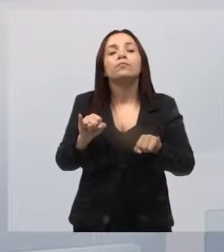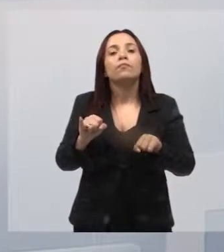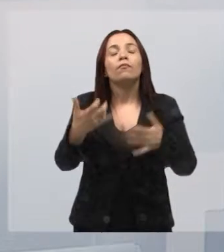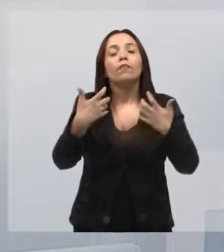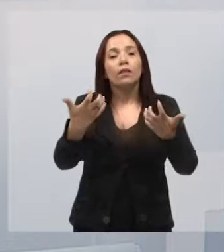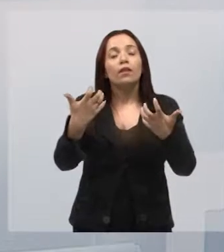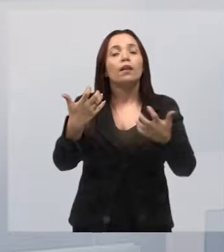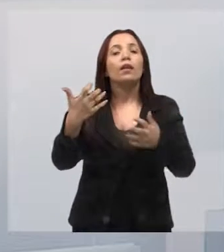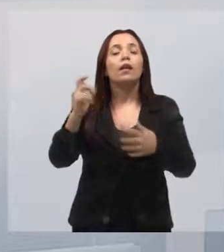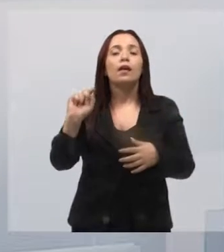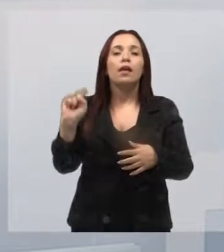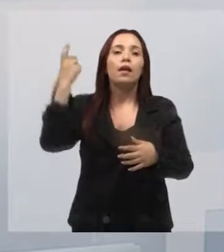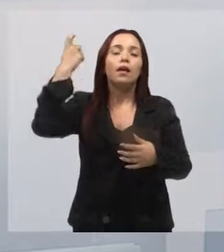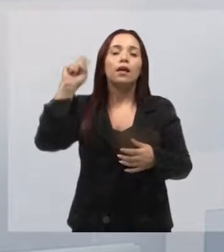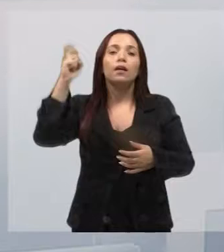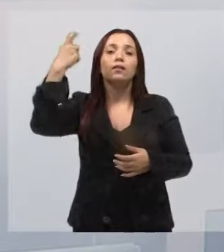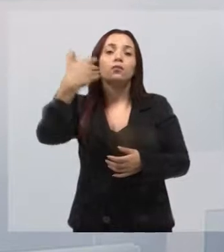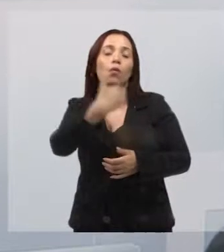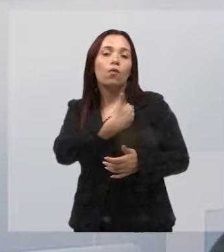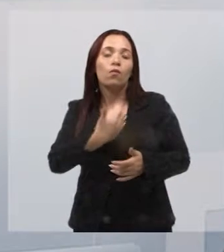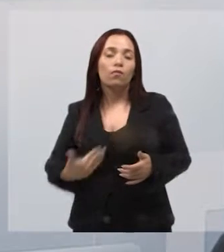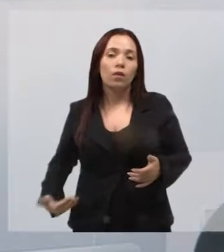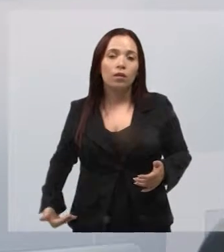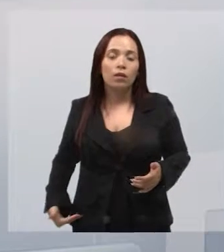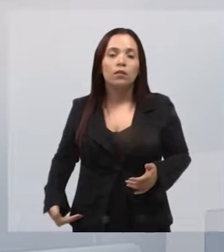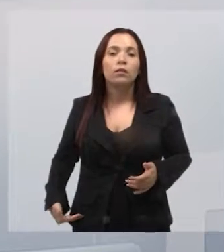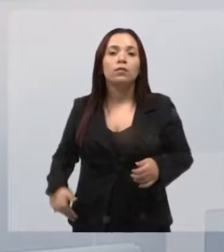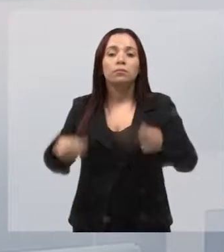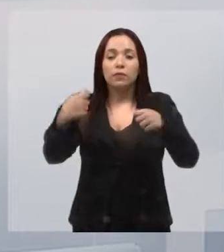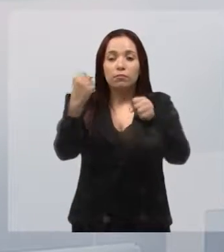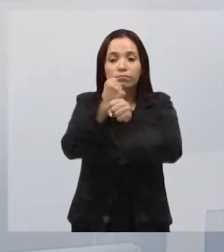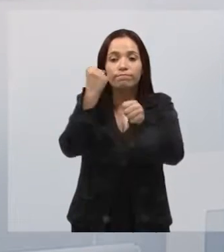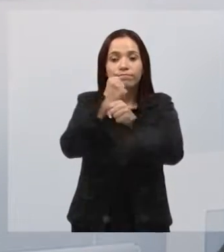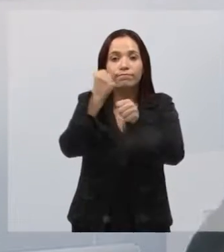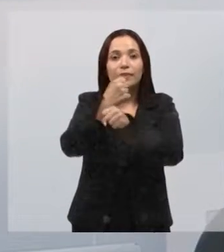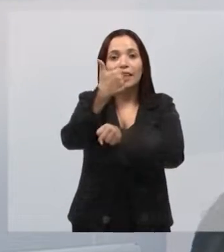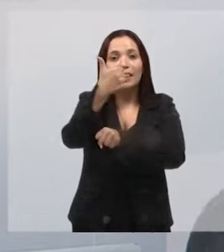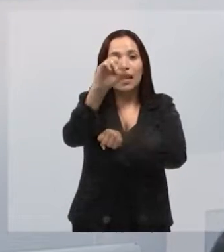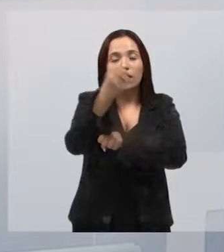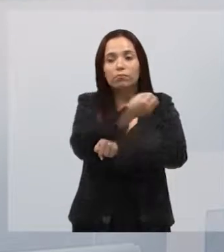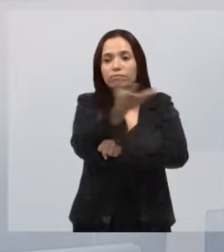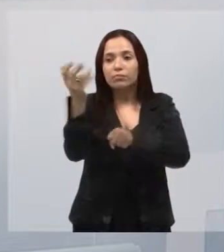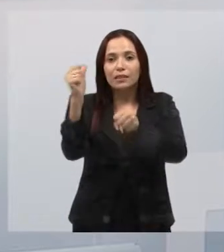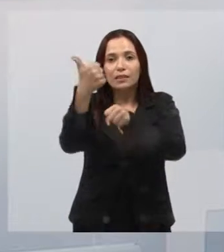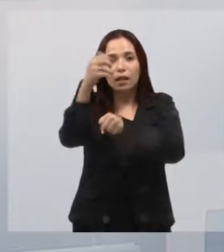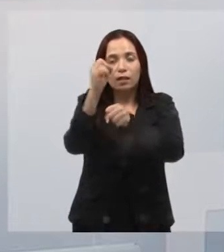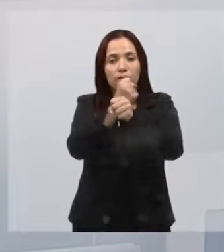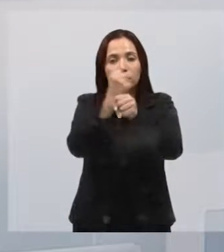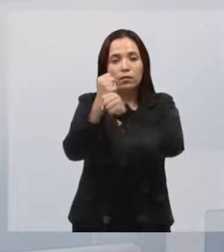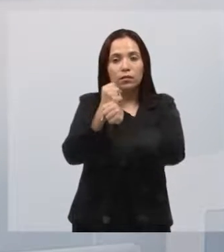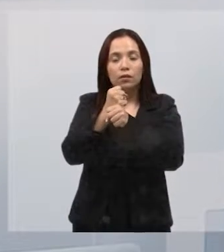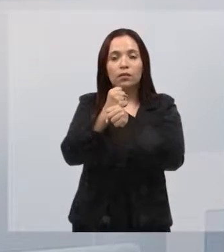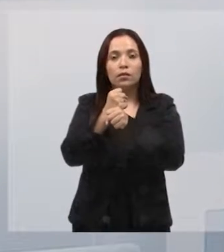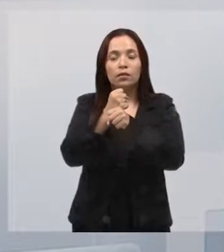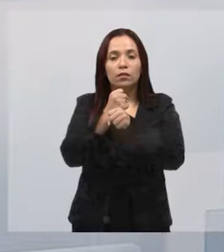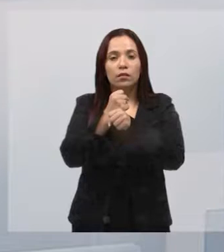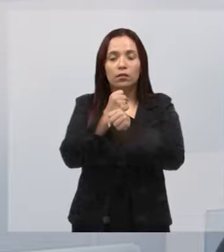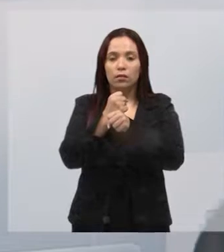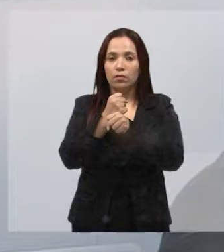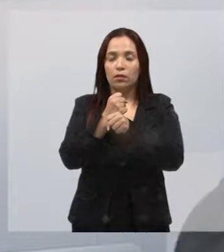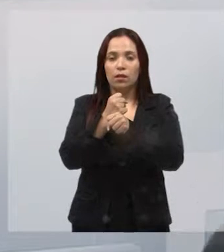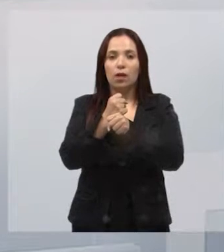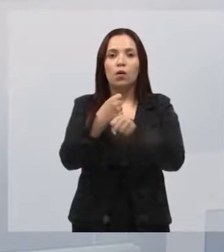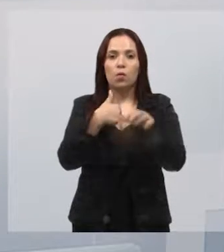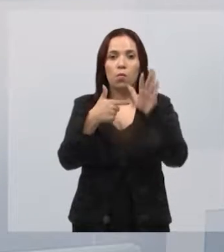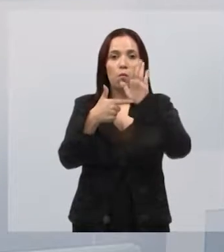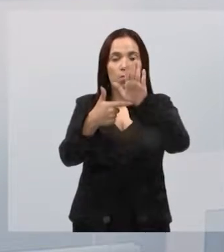os governos passados a botar 10 obras dentro do Bom Jardim. Em menos de 20 minutos, quando tiver outra oportunidade, eu